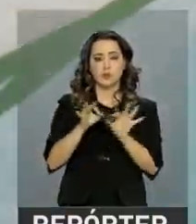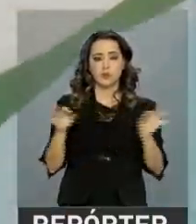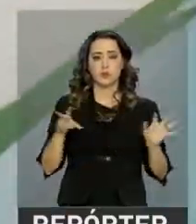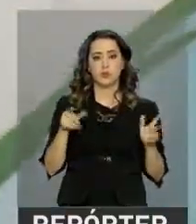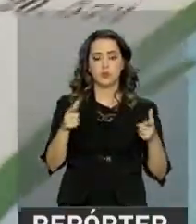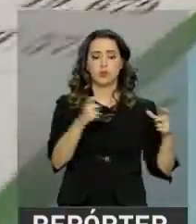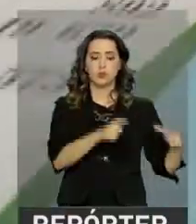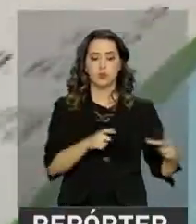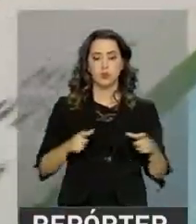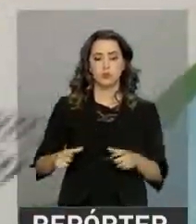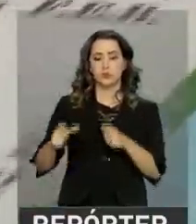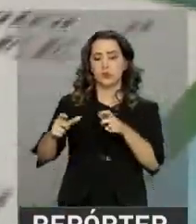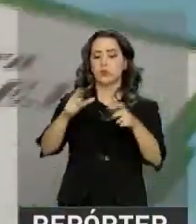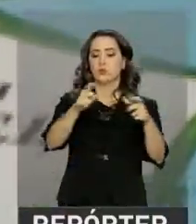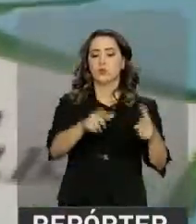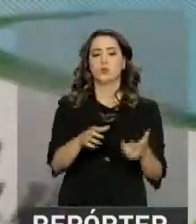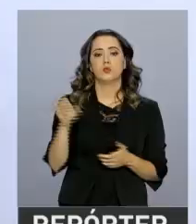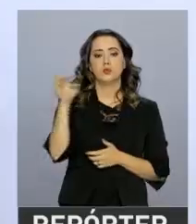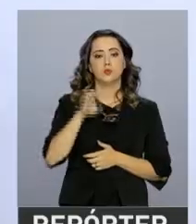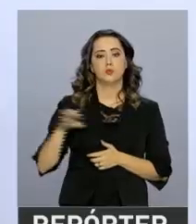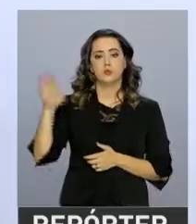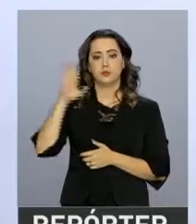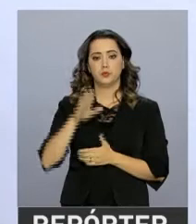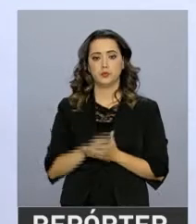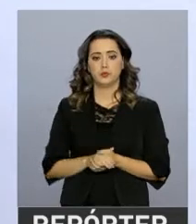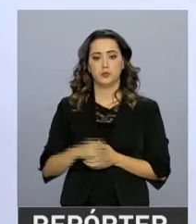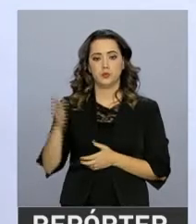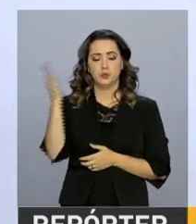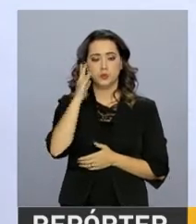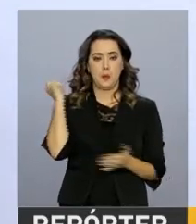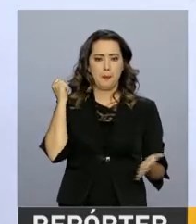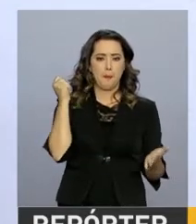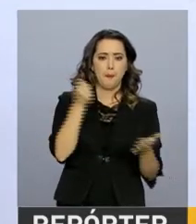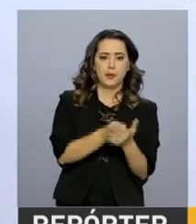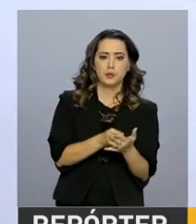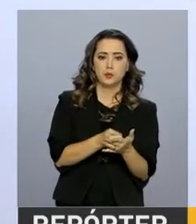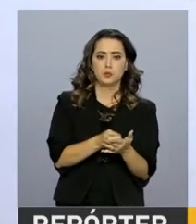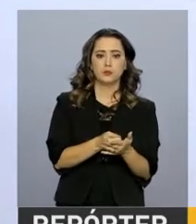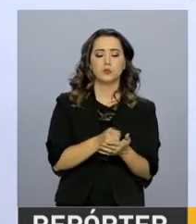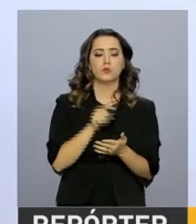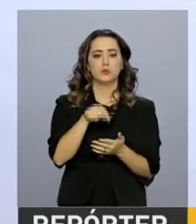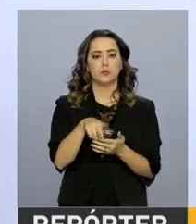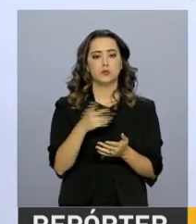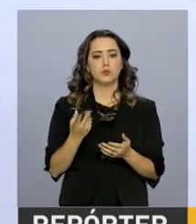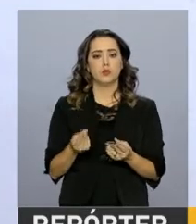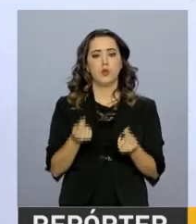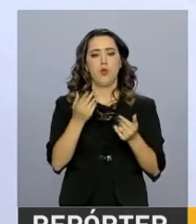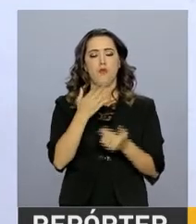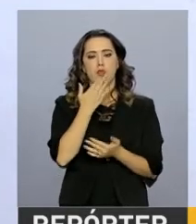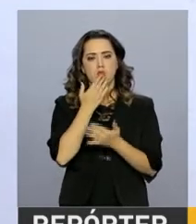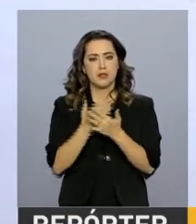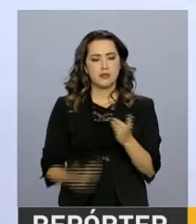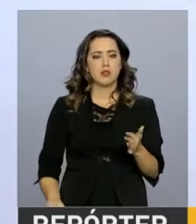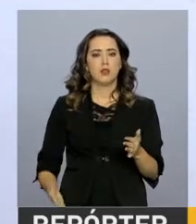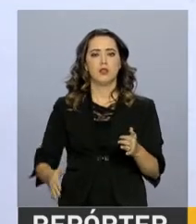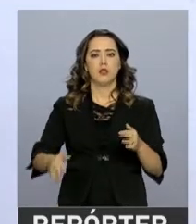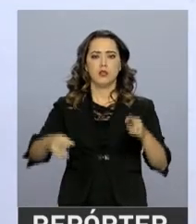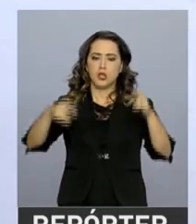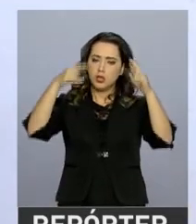Força Expedicionária Brasileira na Europa. O Brasil pagou sua conta com moeda de sangue e de